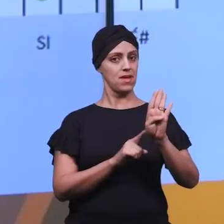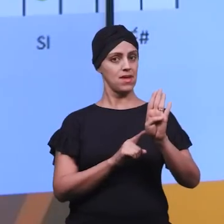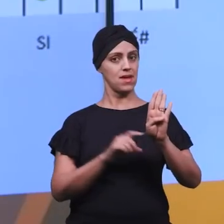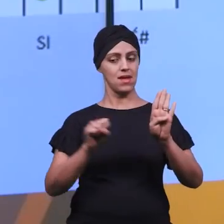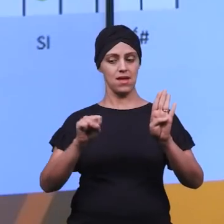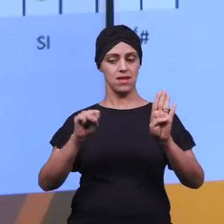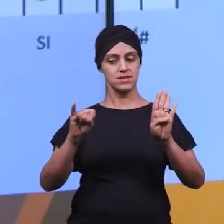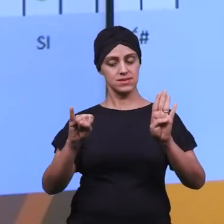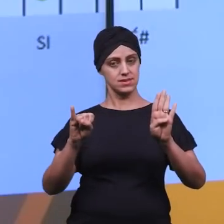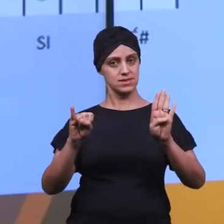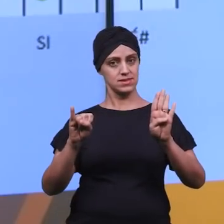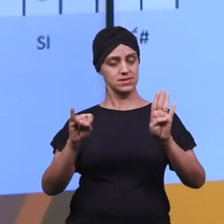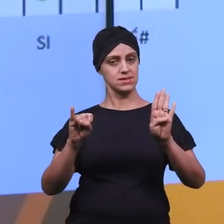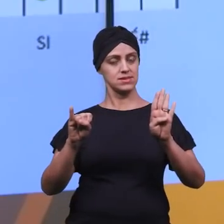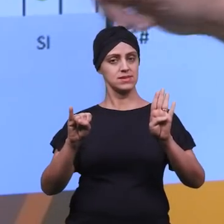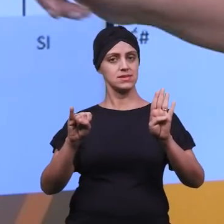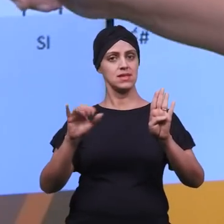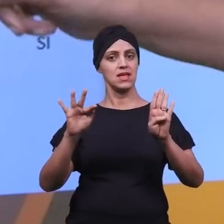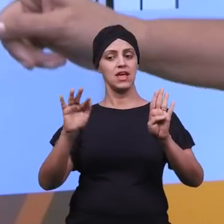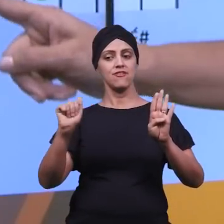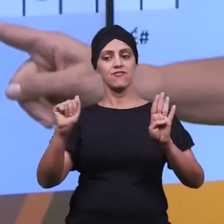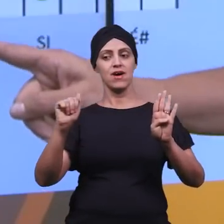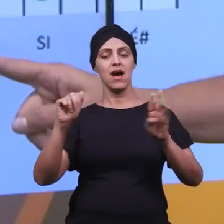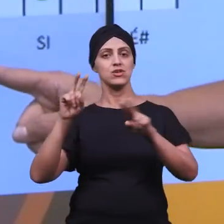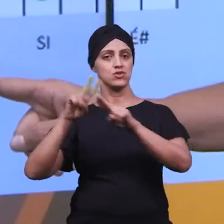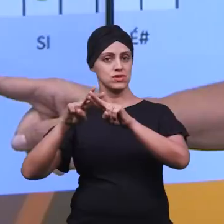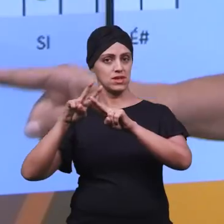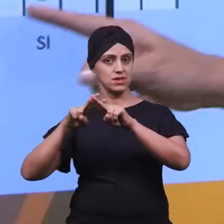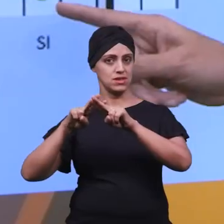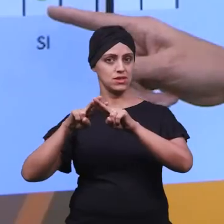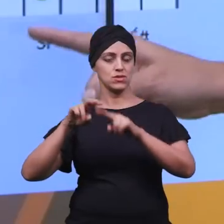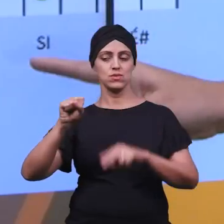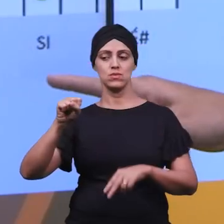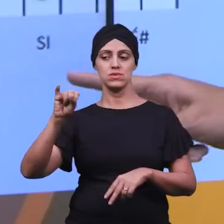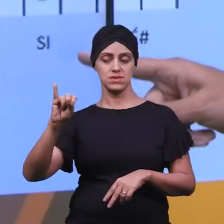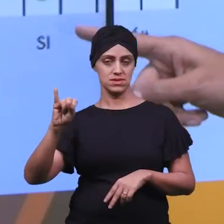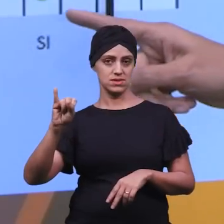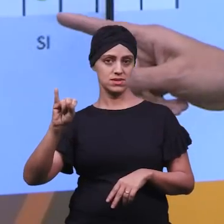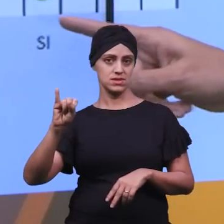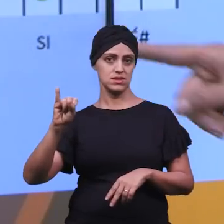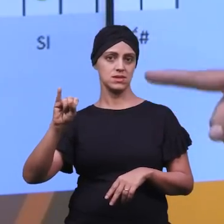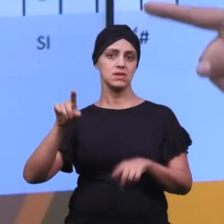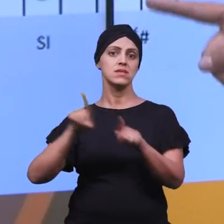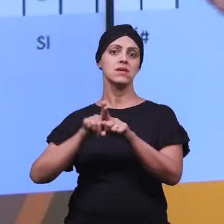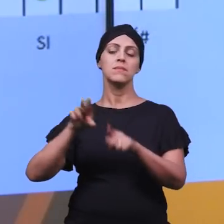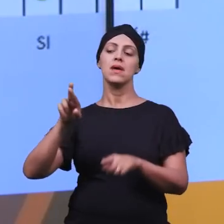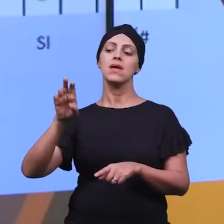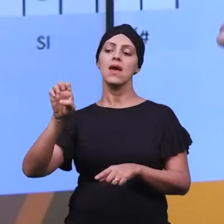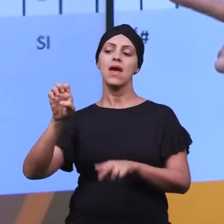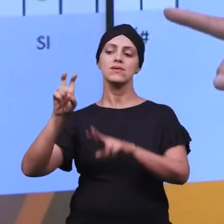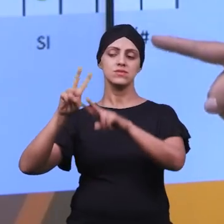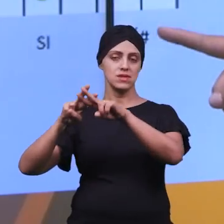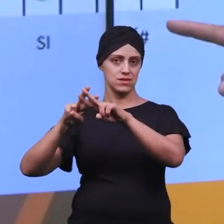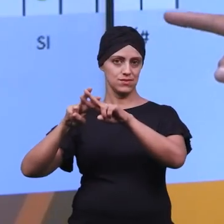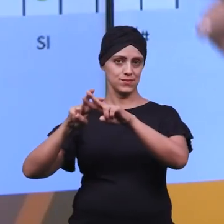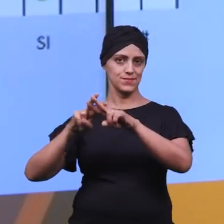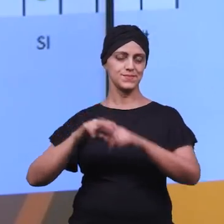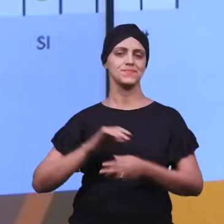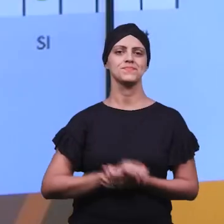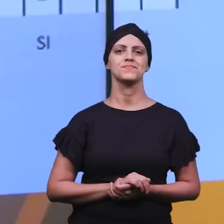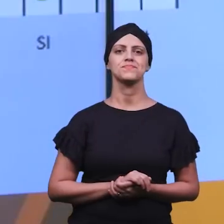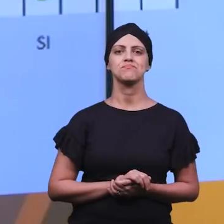B, Si maior, Fá sustenido, Si natural e Ré